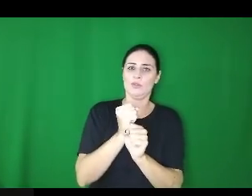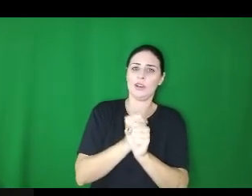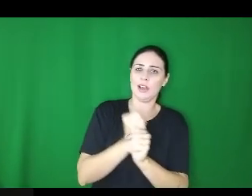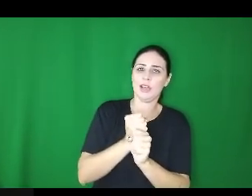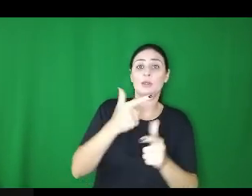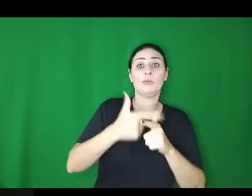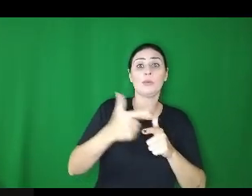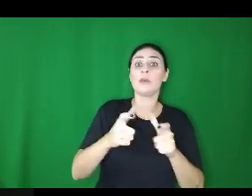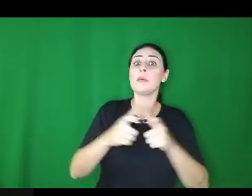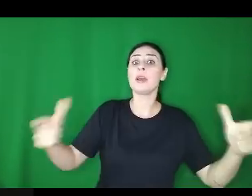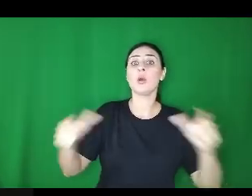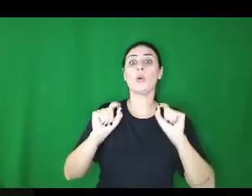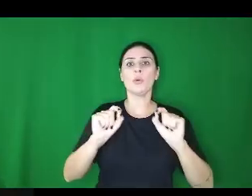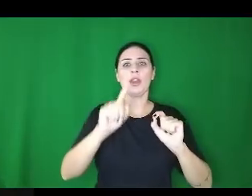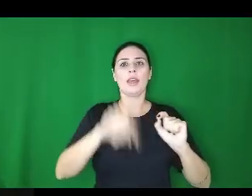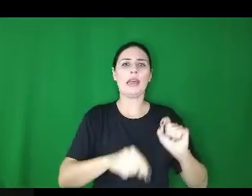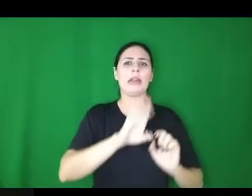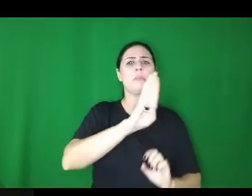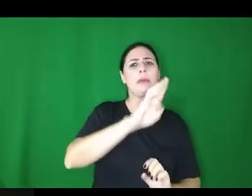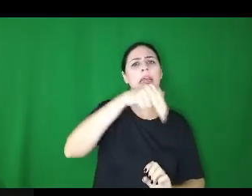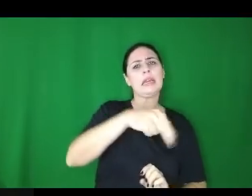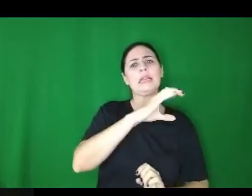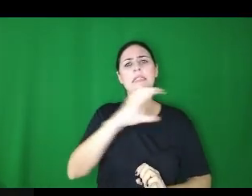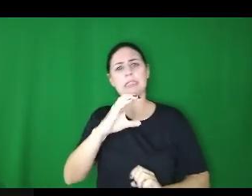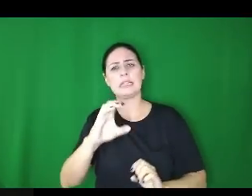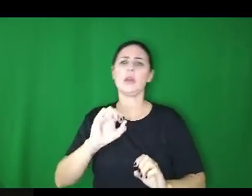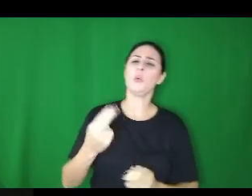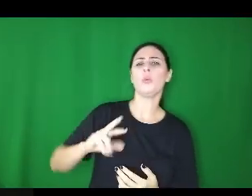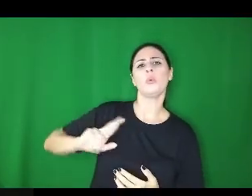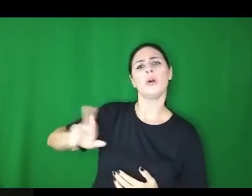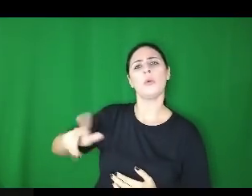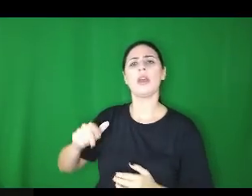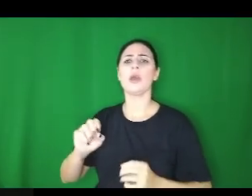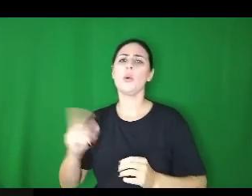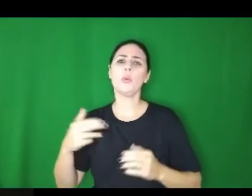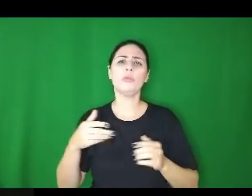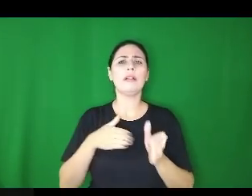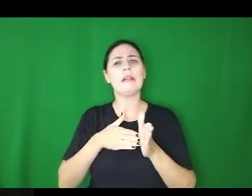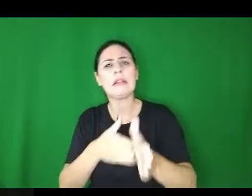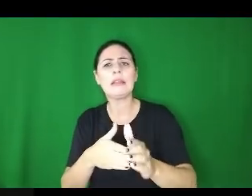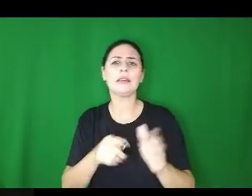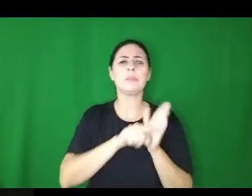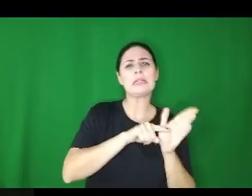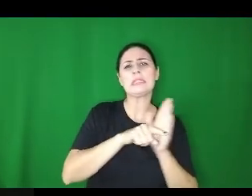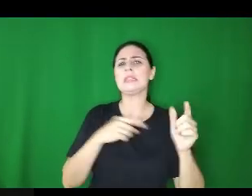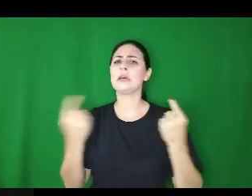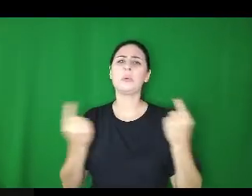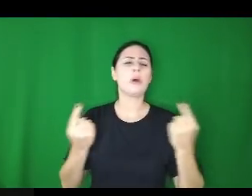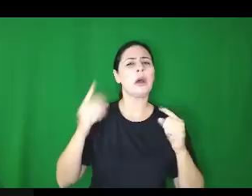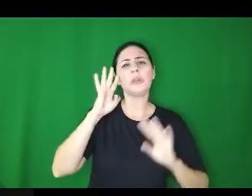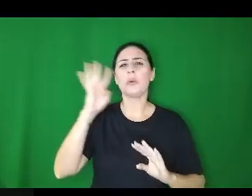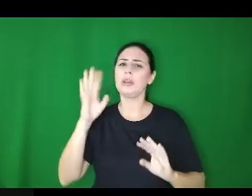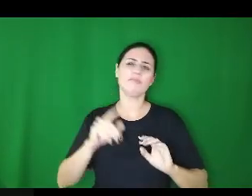foi assim, então, era fazer uma discussão coletiva dele, era apresentar, era trabalhar, então, era a ideia da formação